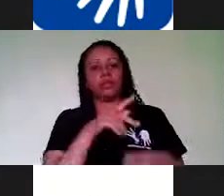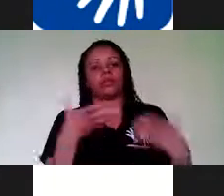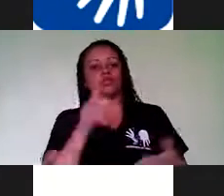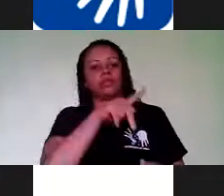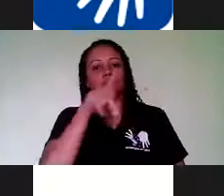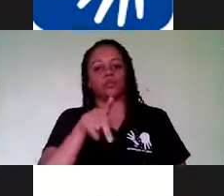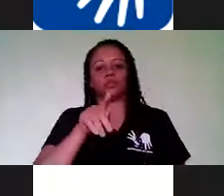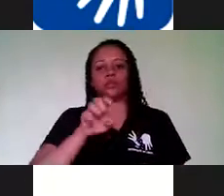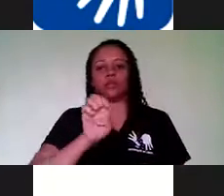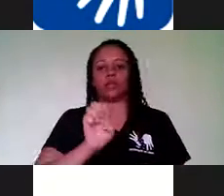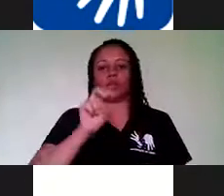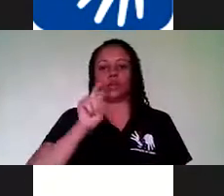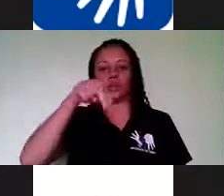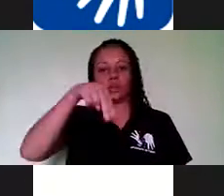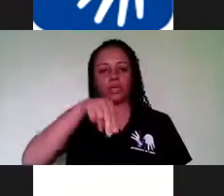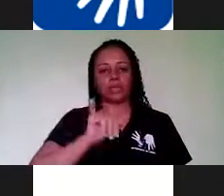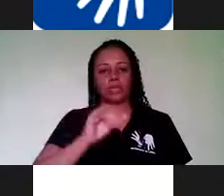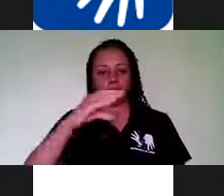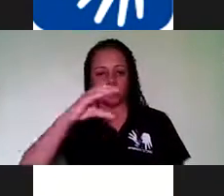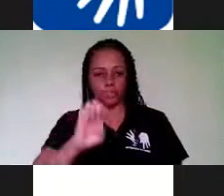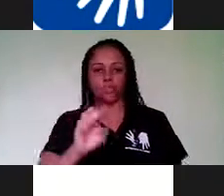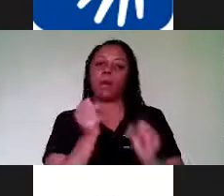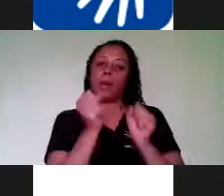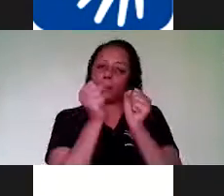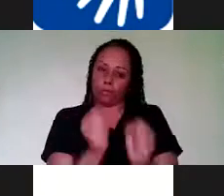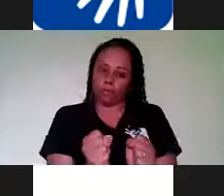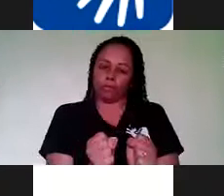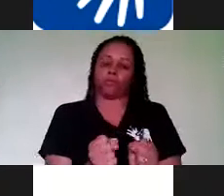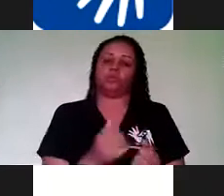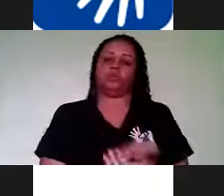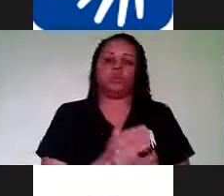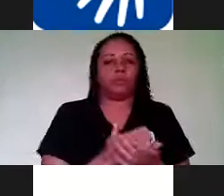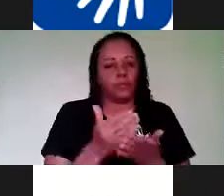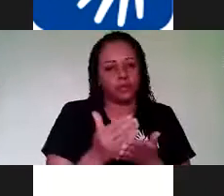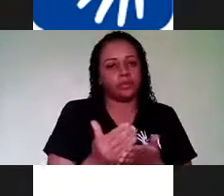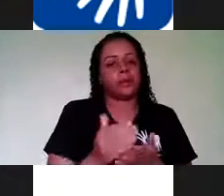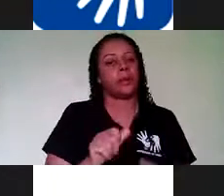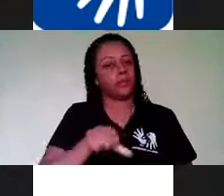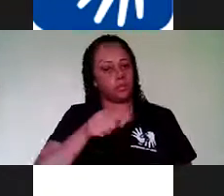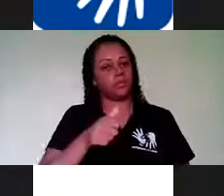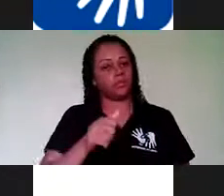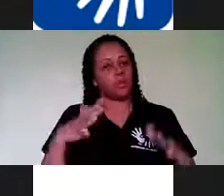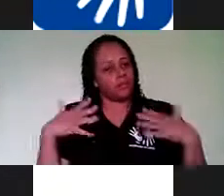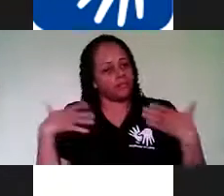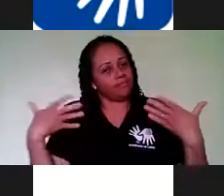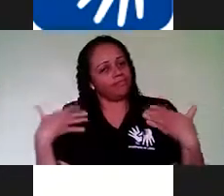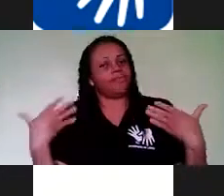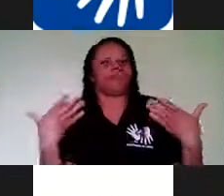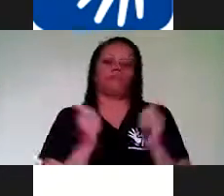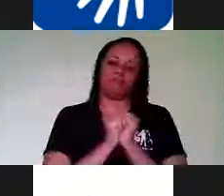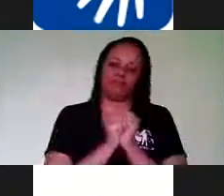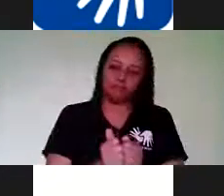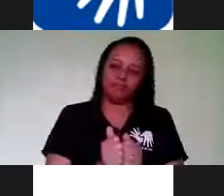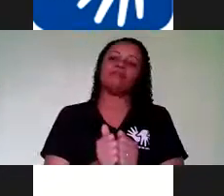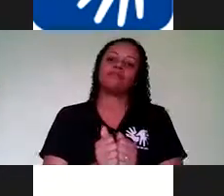suas colocações. Bom, primeiramente, é uma alegria estar com todos, né? Foi uma luta muito grande que